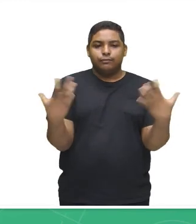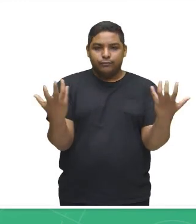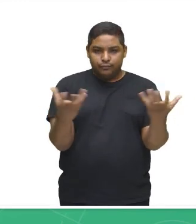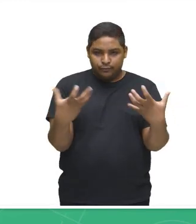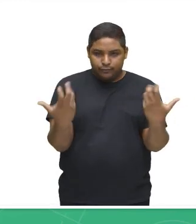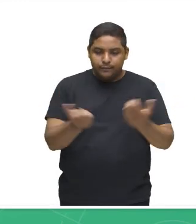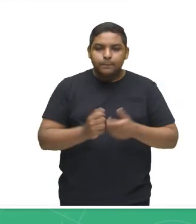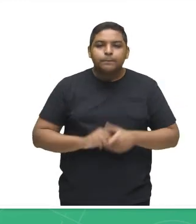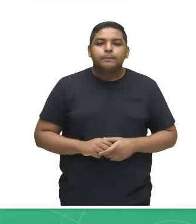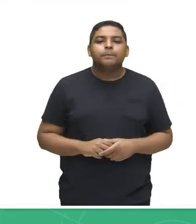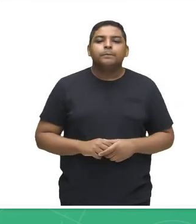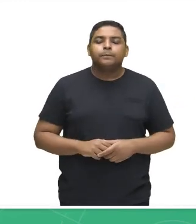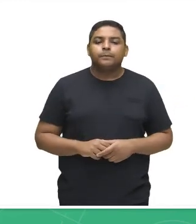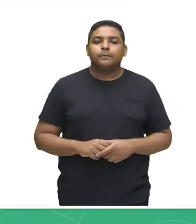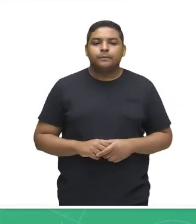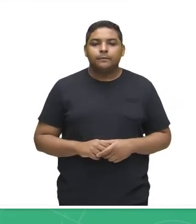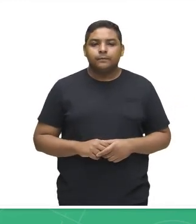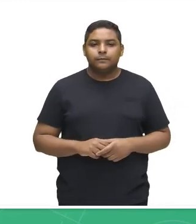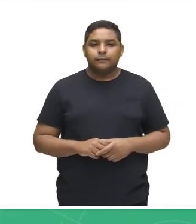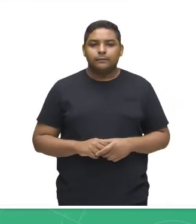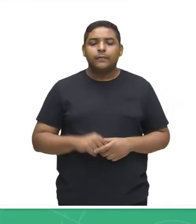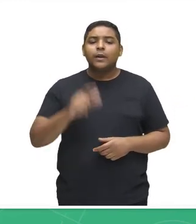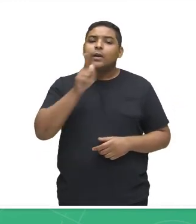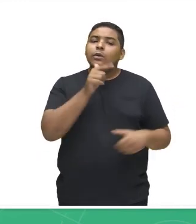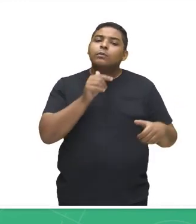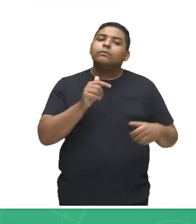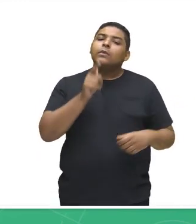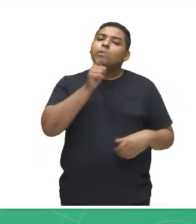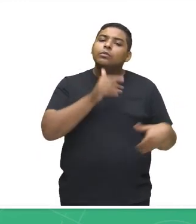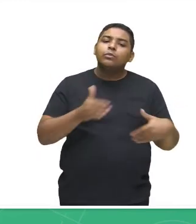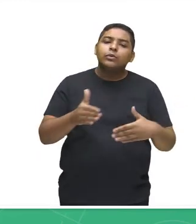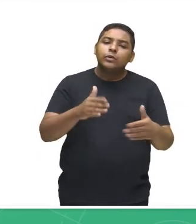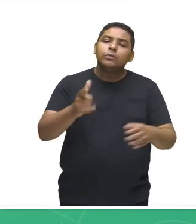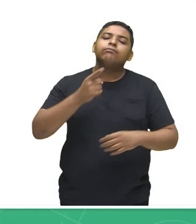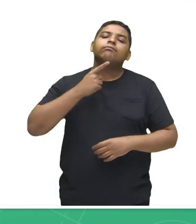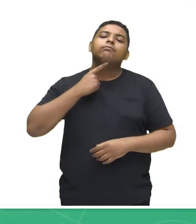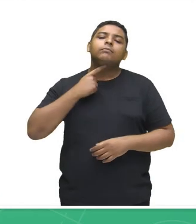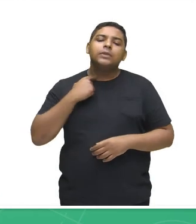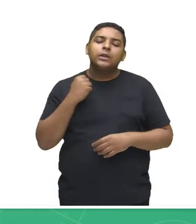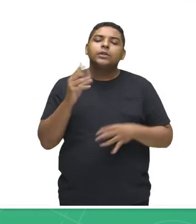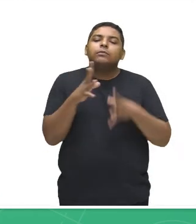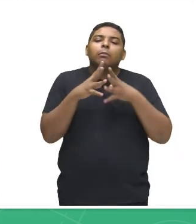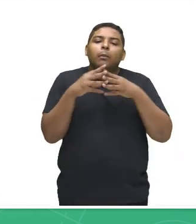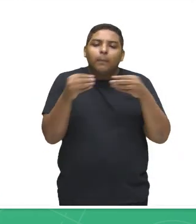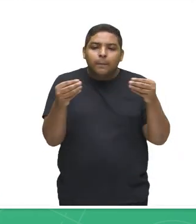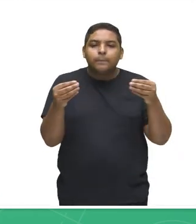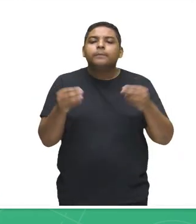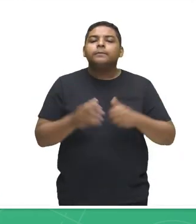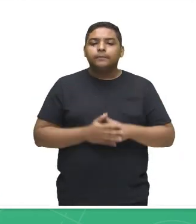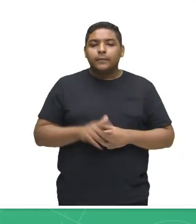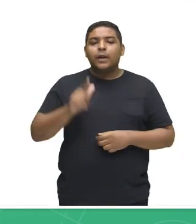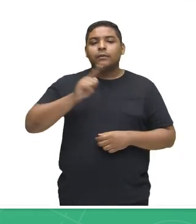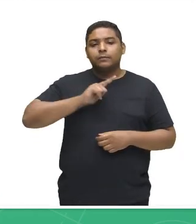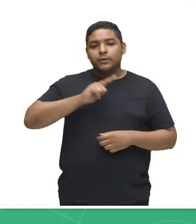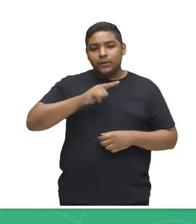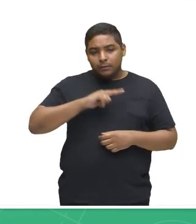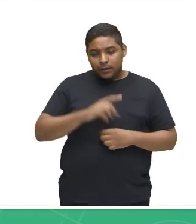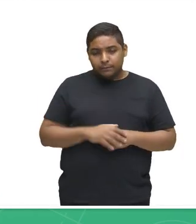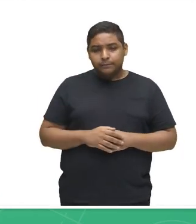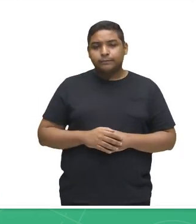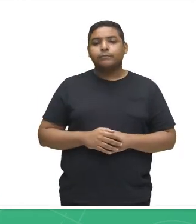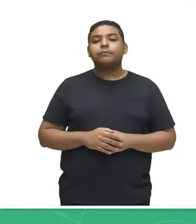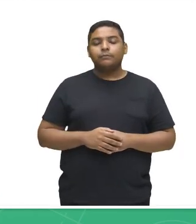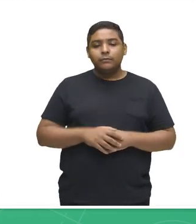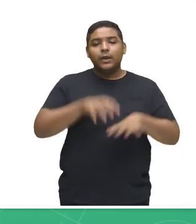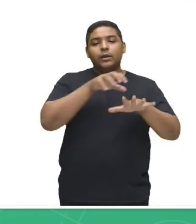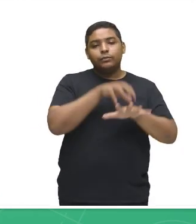olha o nosso comentário. Os rios saciavam a sede das pessoas, mas também serviam de meio de transporte.